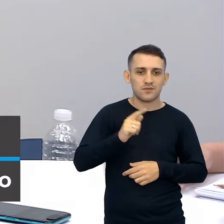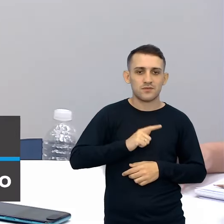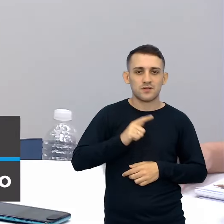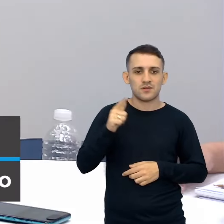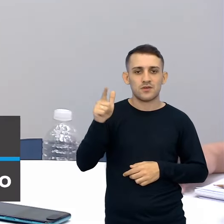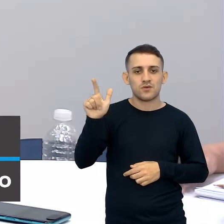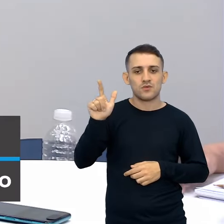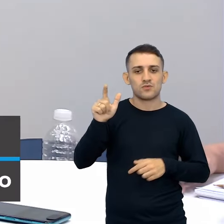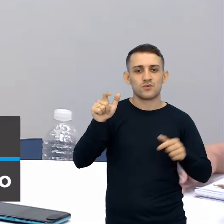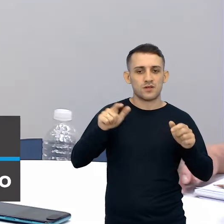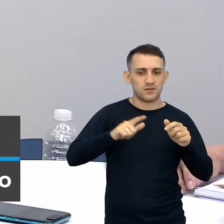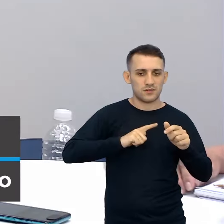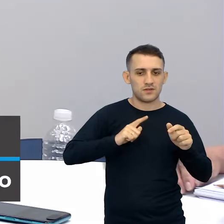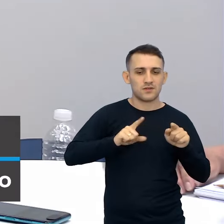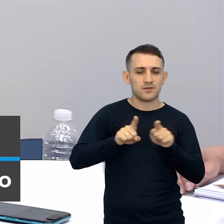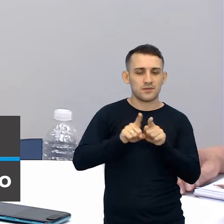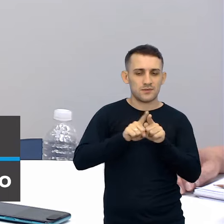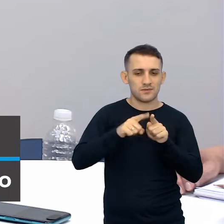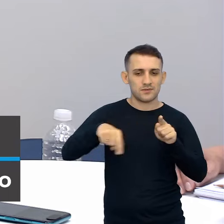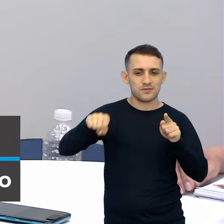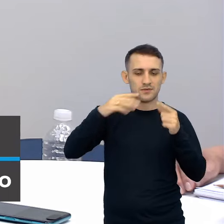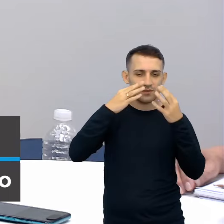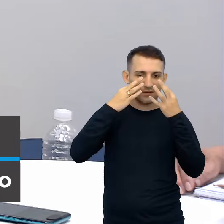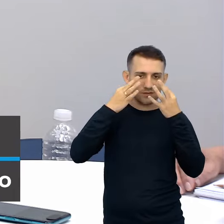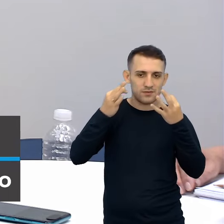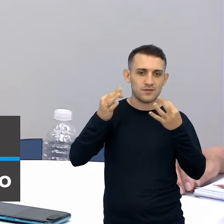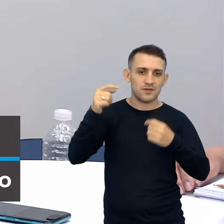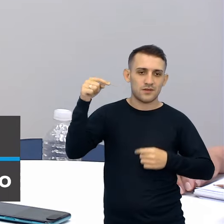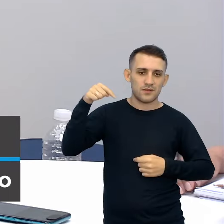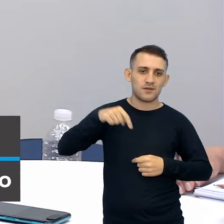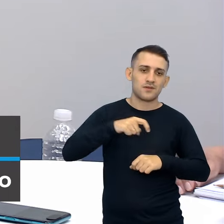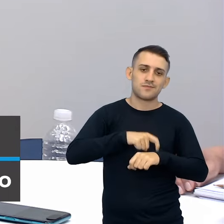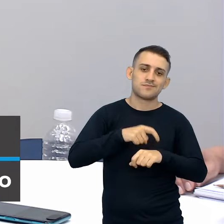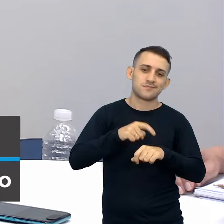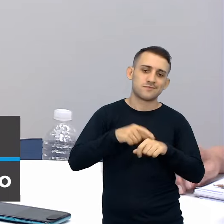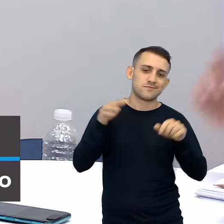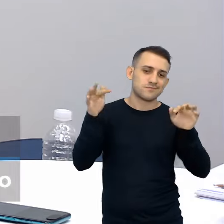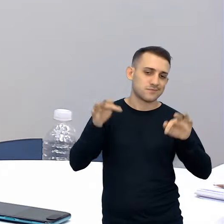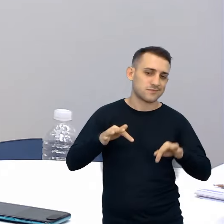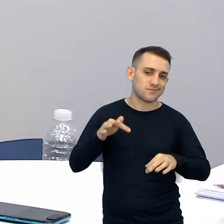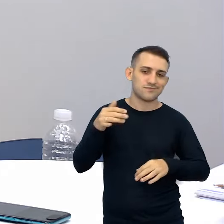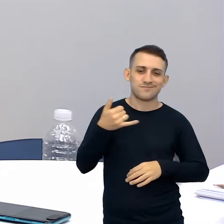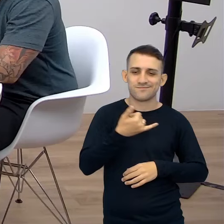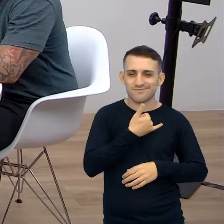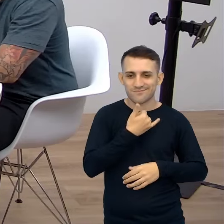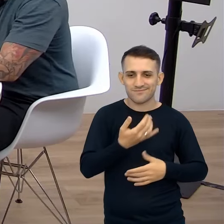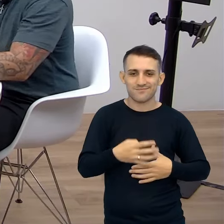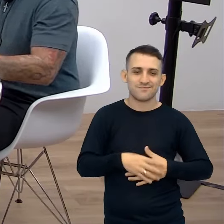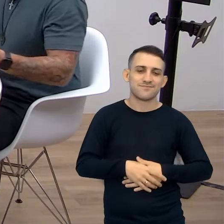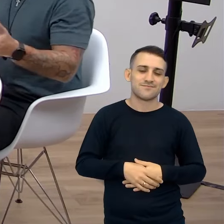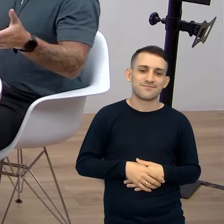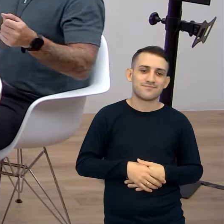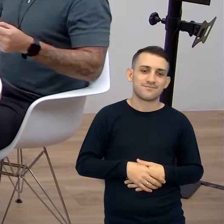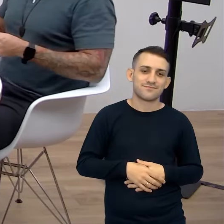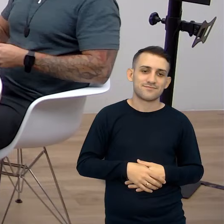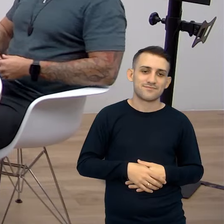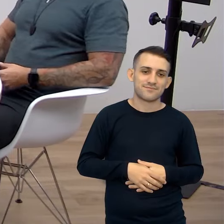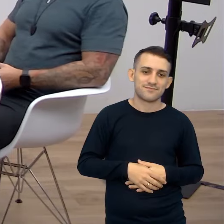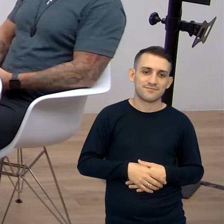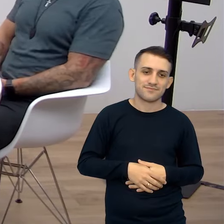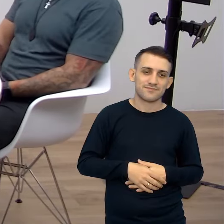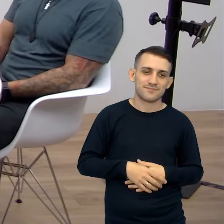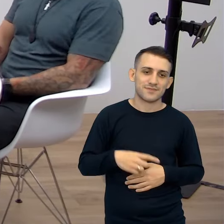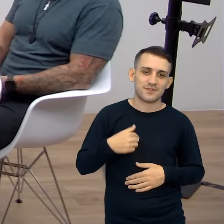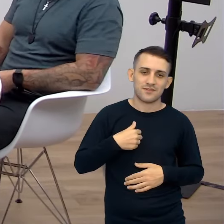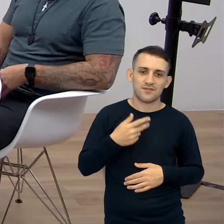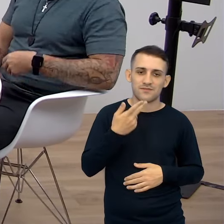alocados em outros lugares. Atenção. Gente, olha, o nosso tempo acabou, que pena. Posso falar? Diga. Gente, assim, eu